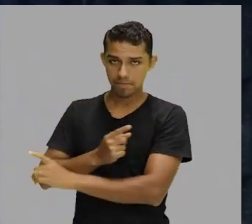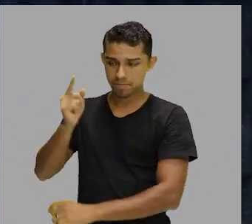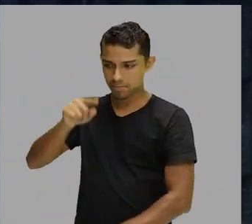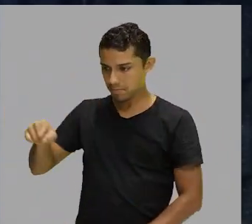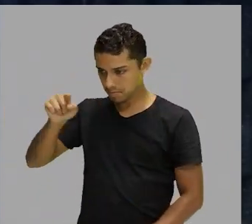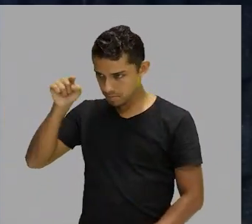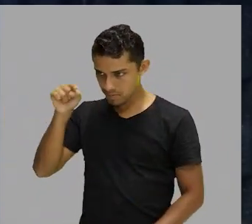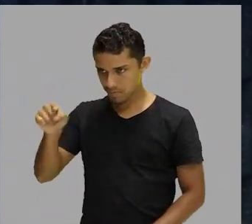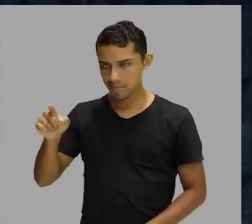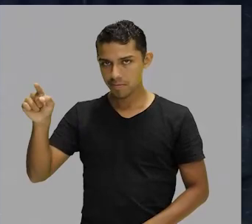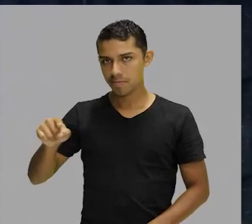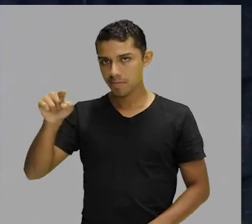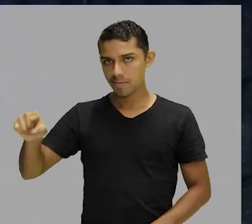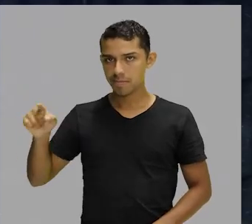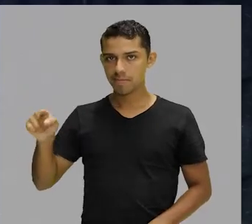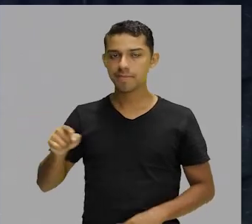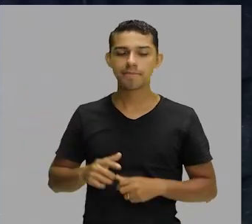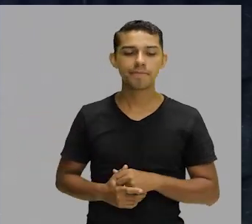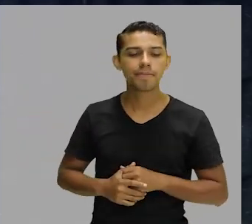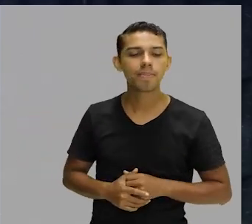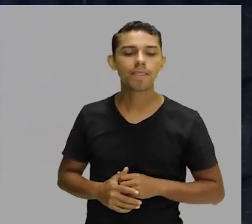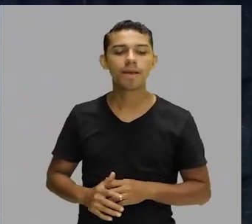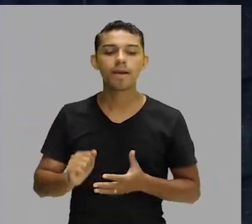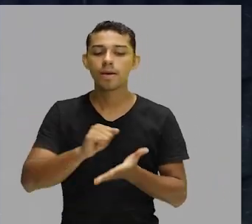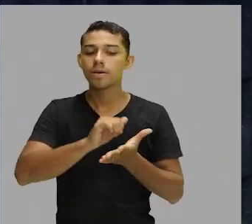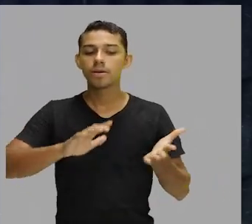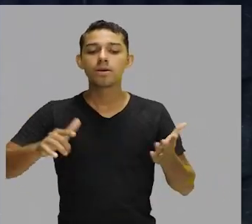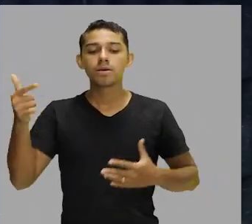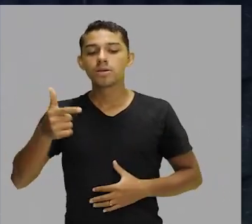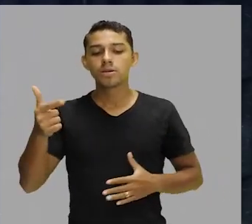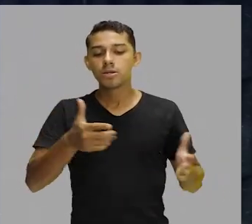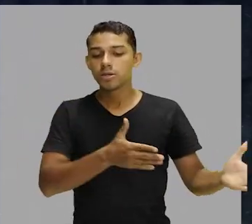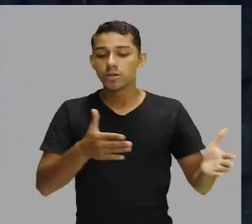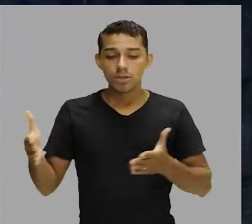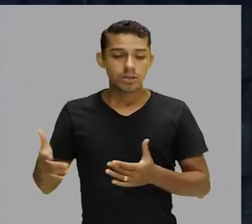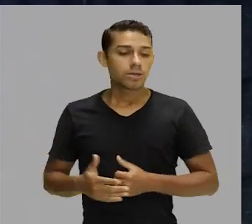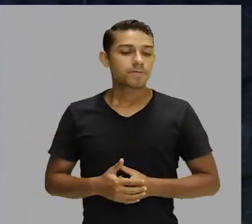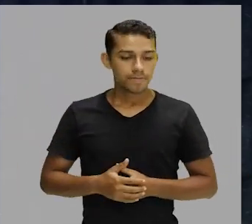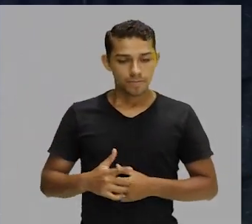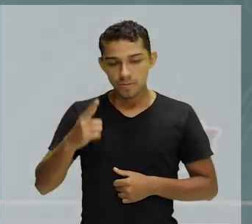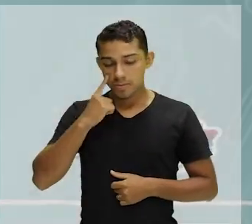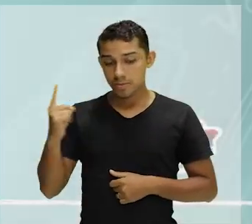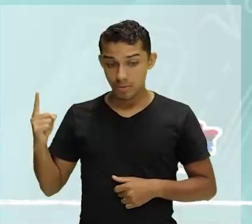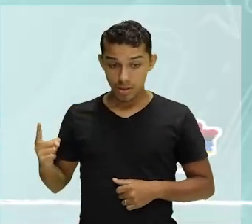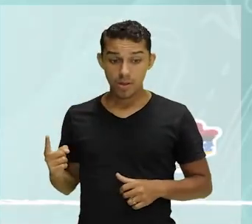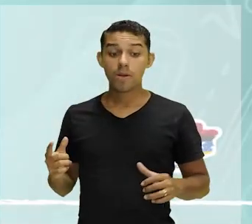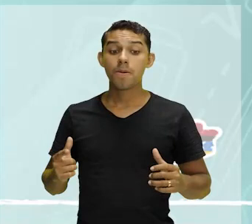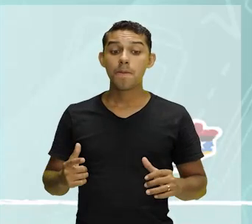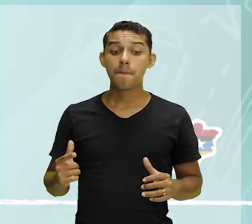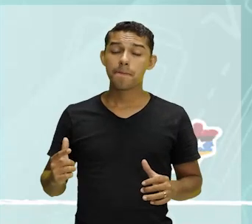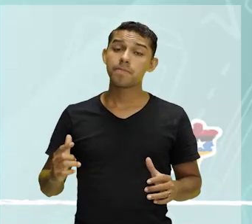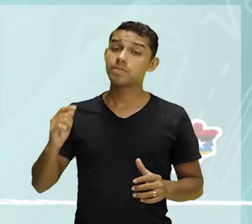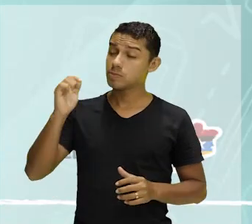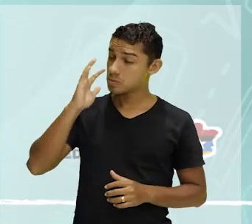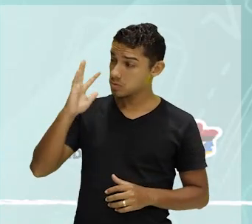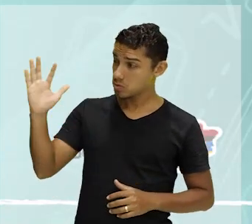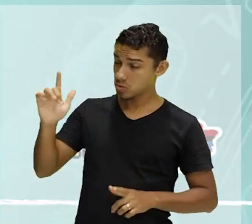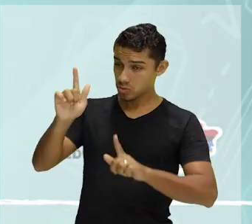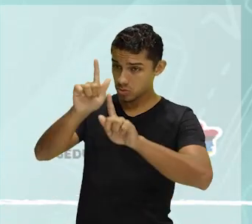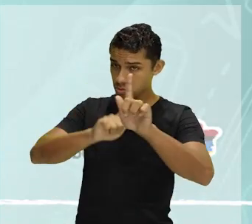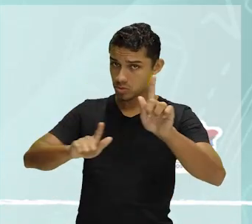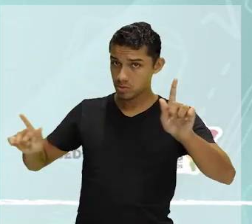De pirâmide ecológica, uma questão da FUVEST. Então, diz o seguinte: considere o seguinte diagrama